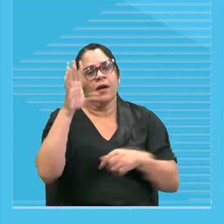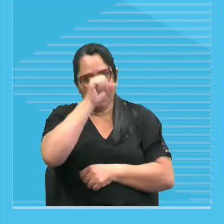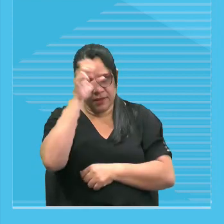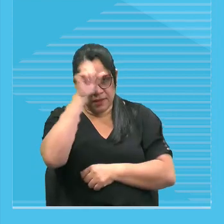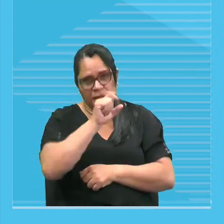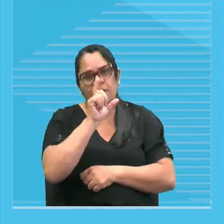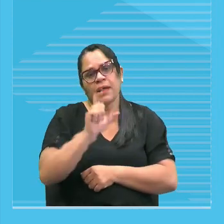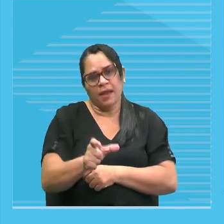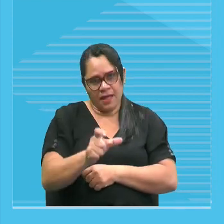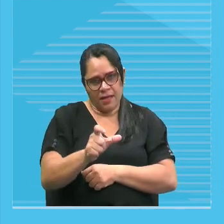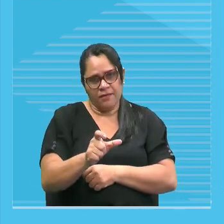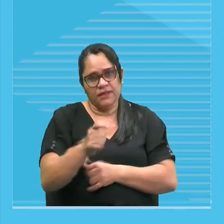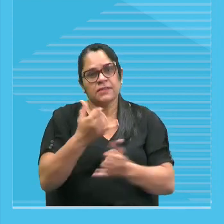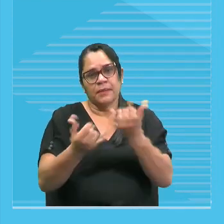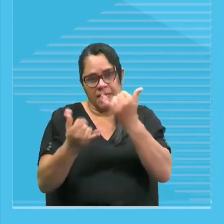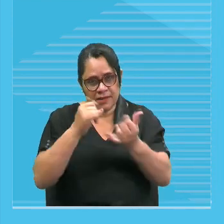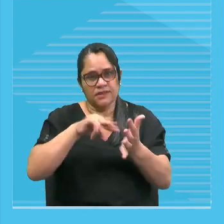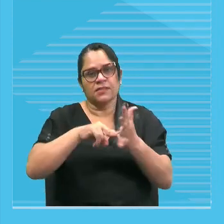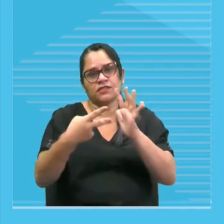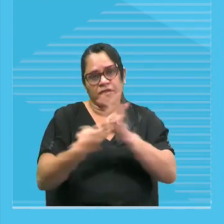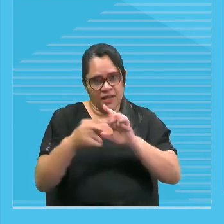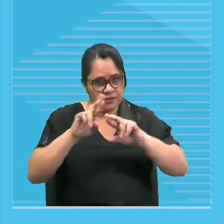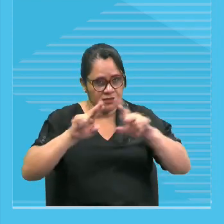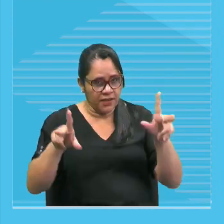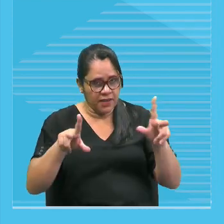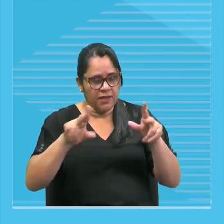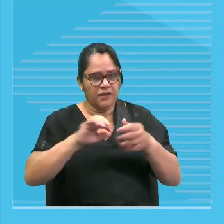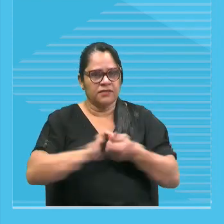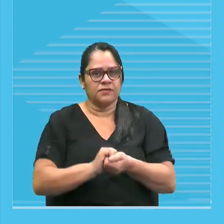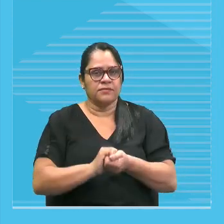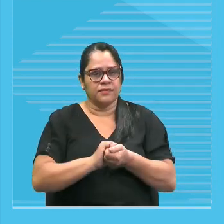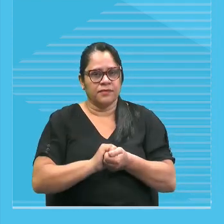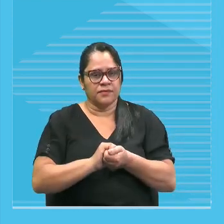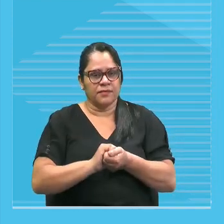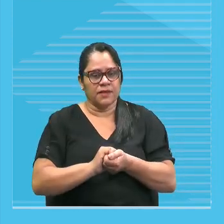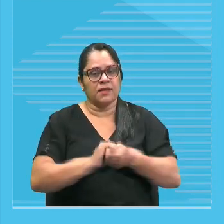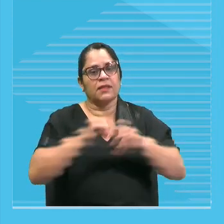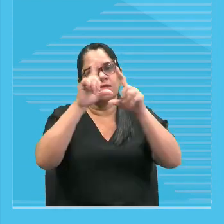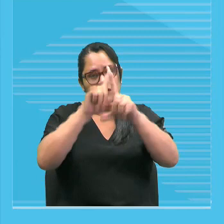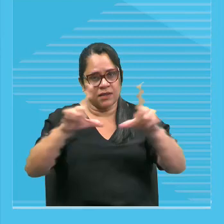tá então O Jackson vai deixar em tela cheia um minuto para vocês